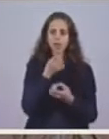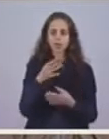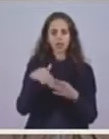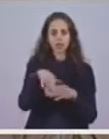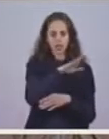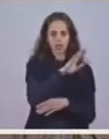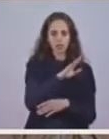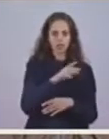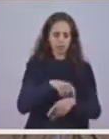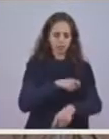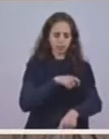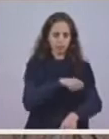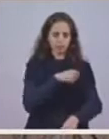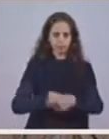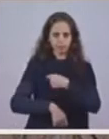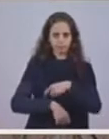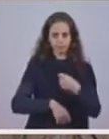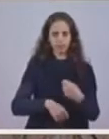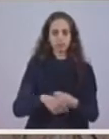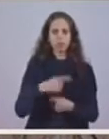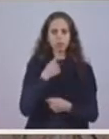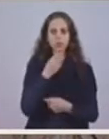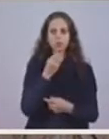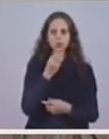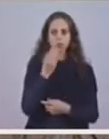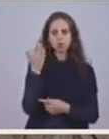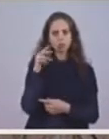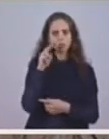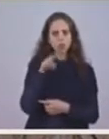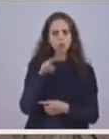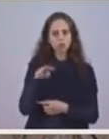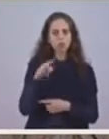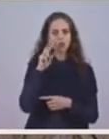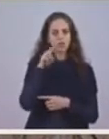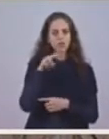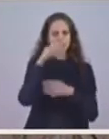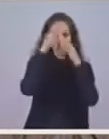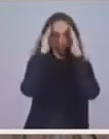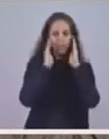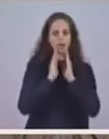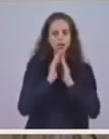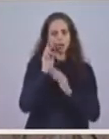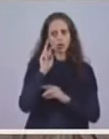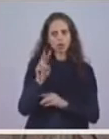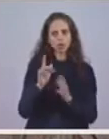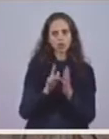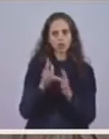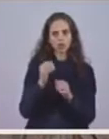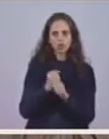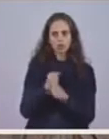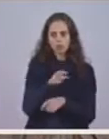ir." Então muitos judeus que tinham ido visitar Maria, ao verem o que Jesus